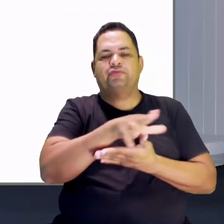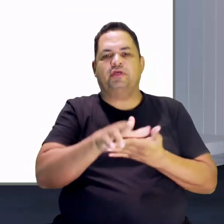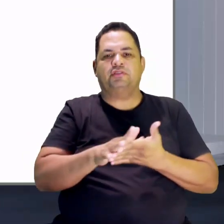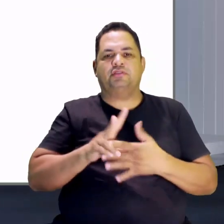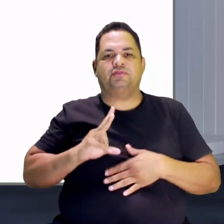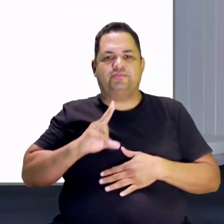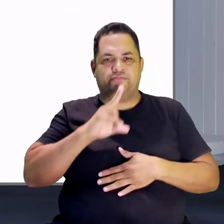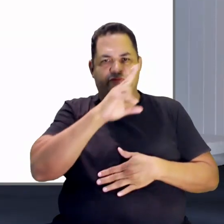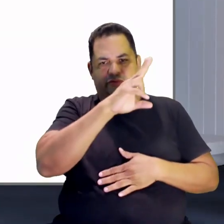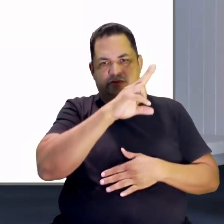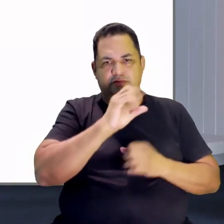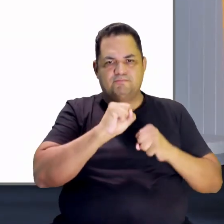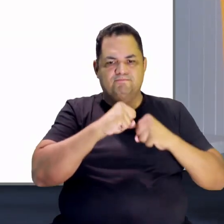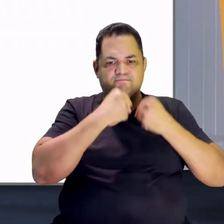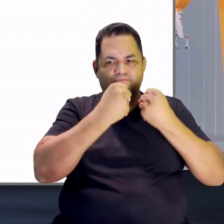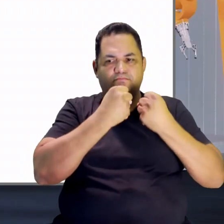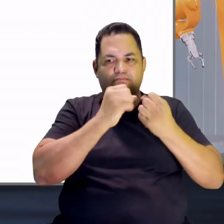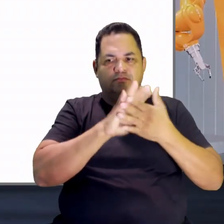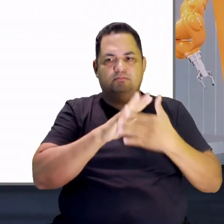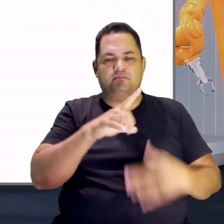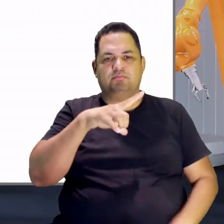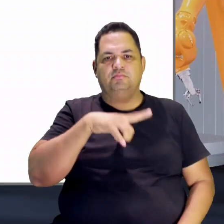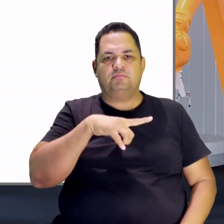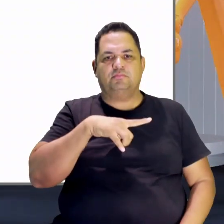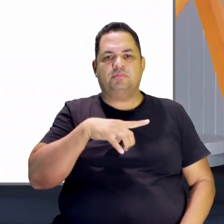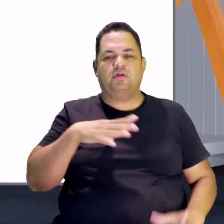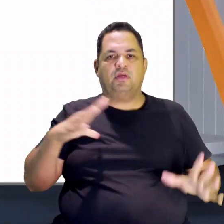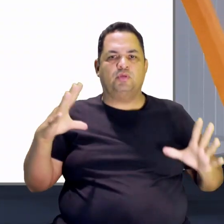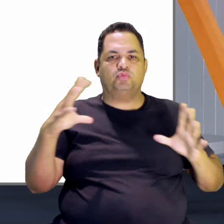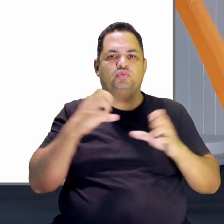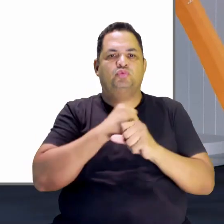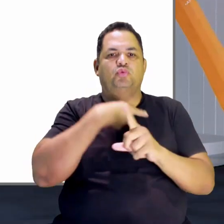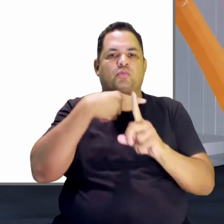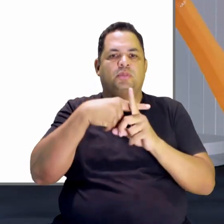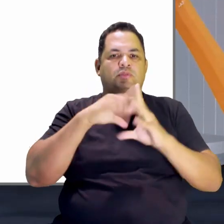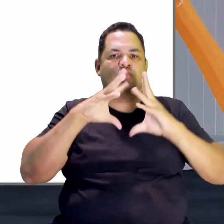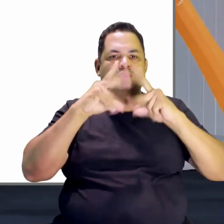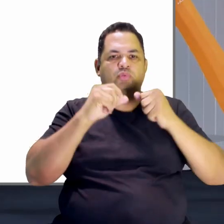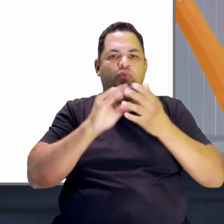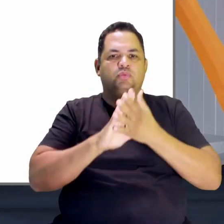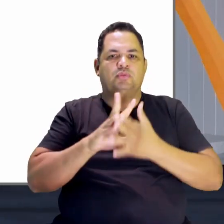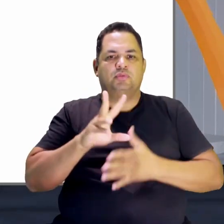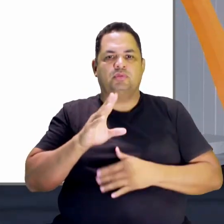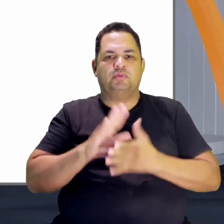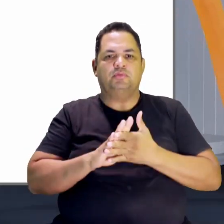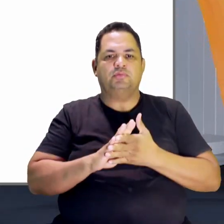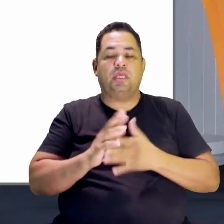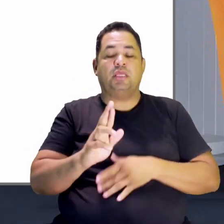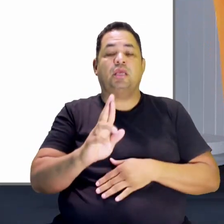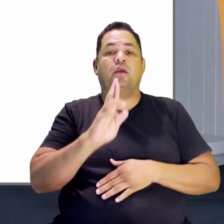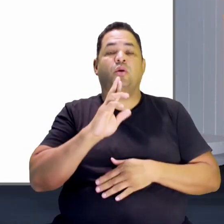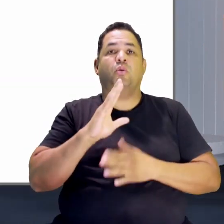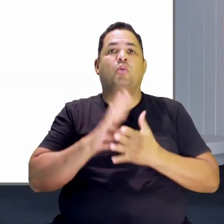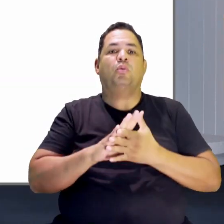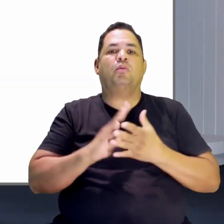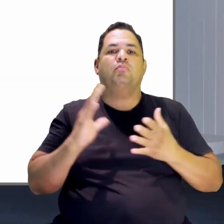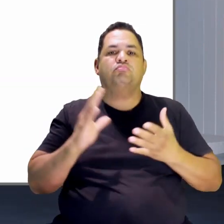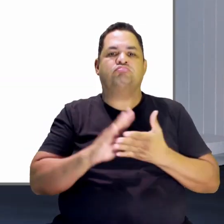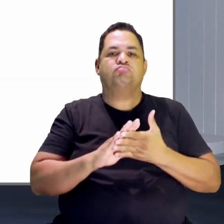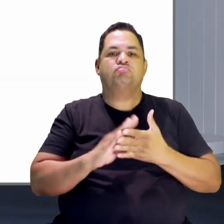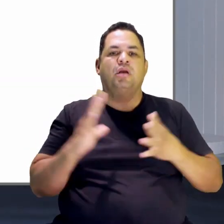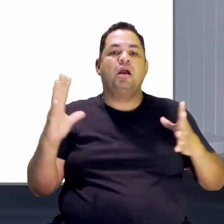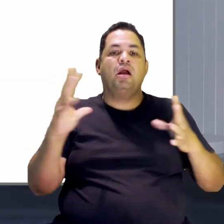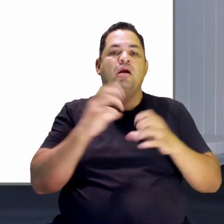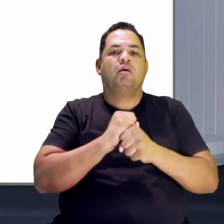ok? De tal maneira que você soma todas elas vetorialmente e o resultado, a soma vetorial te